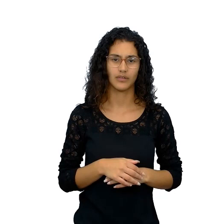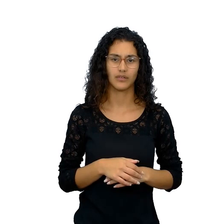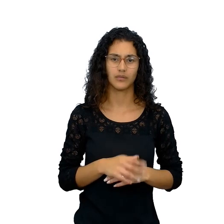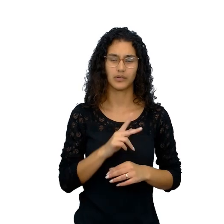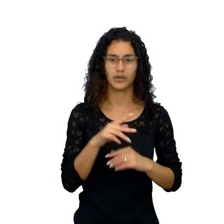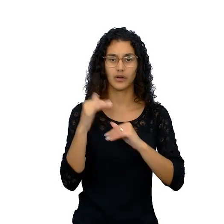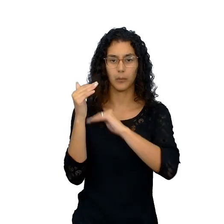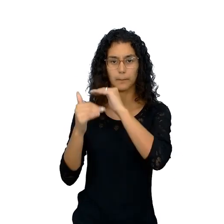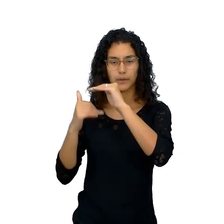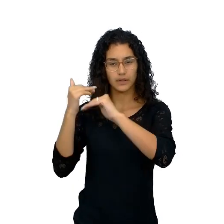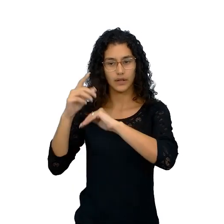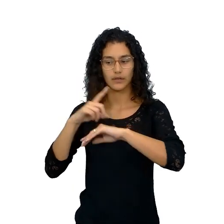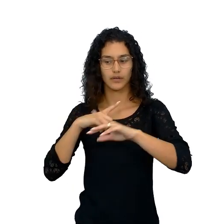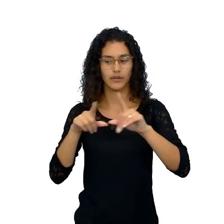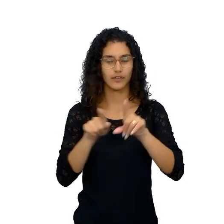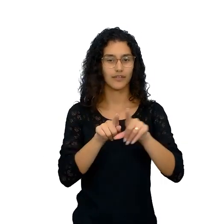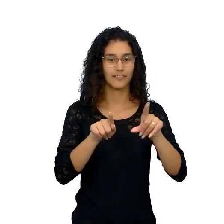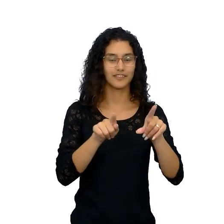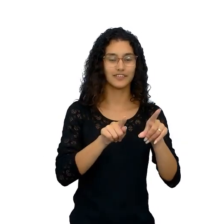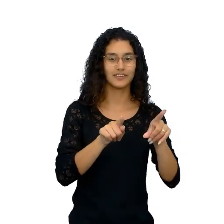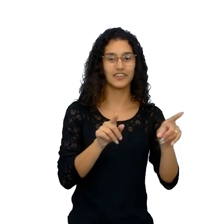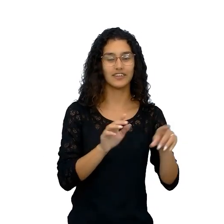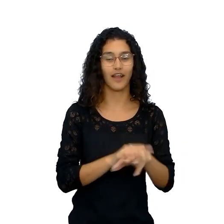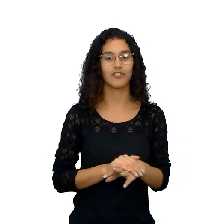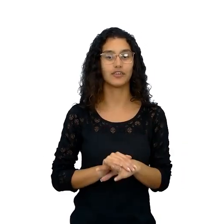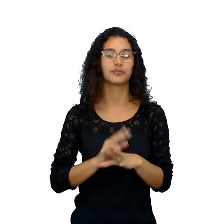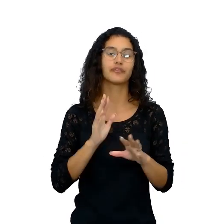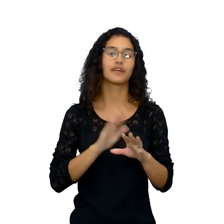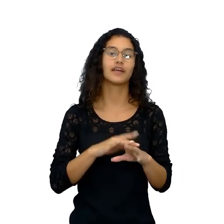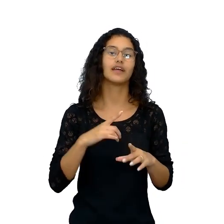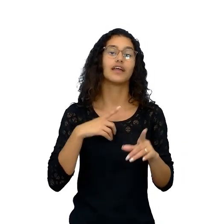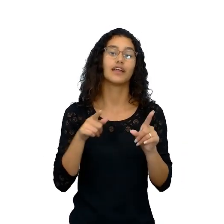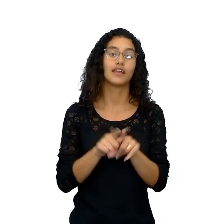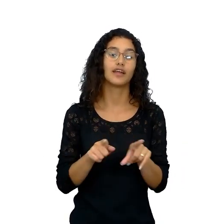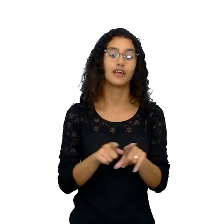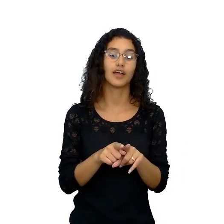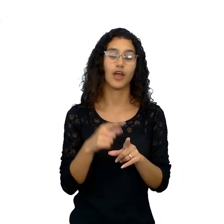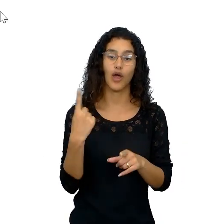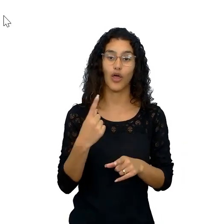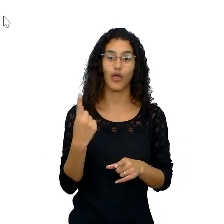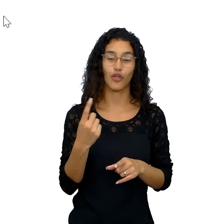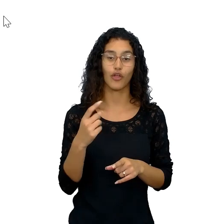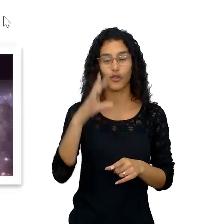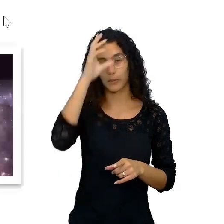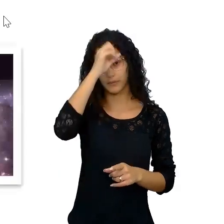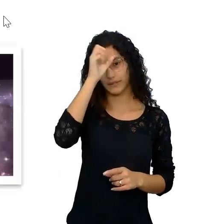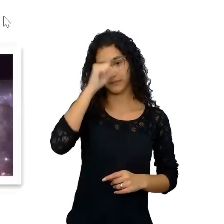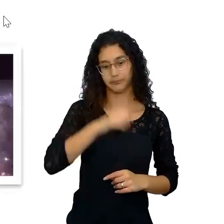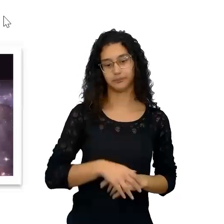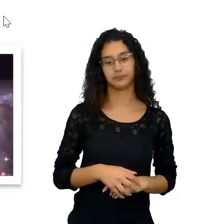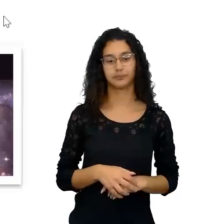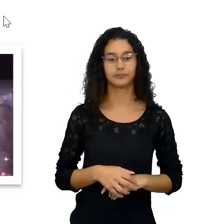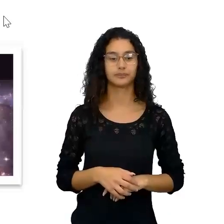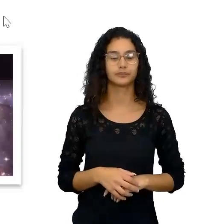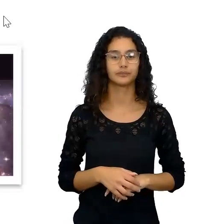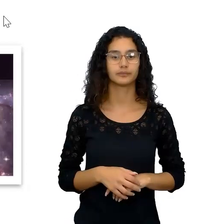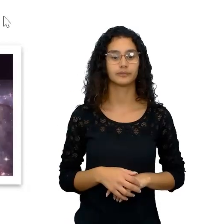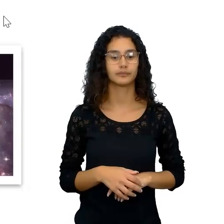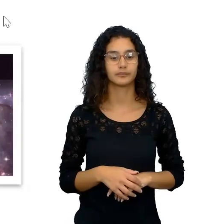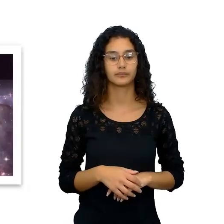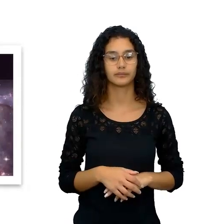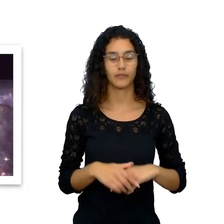processo horizontal. Todos ali têm muito o que ensinar e muito o que aprender. Olha lá